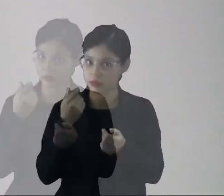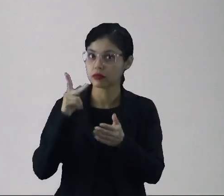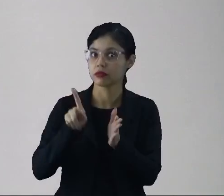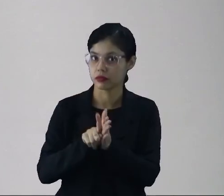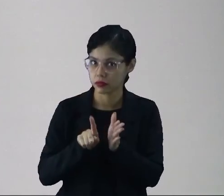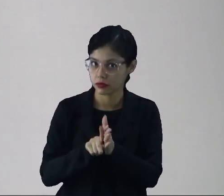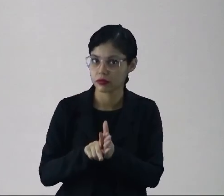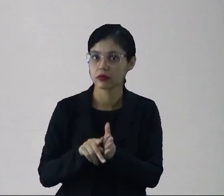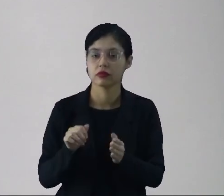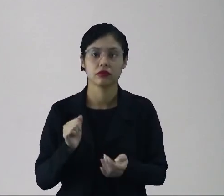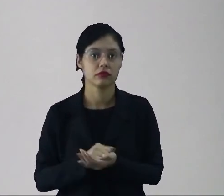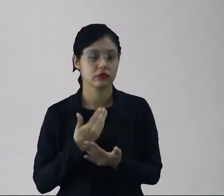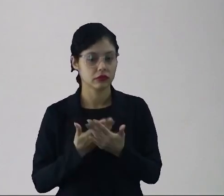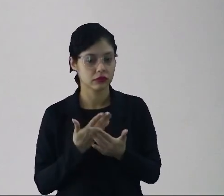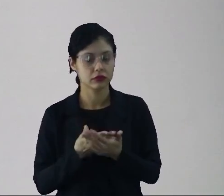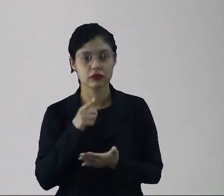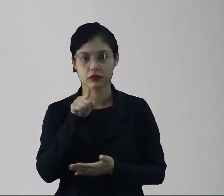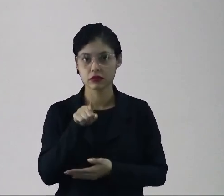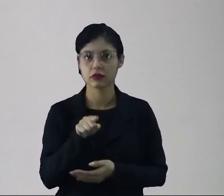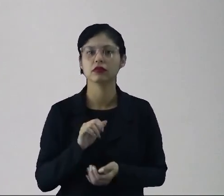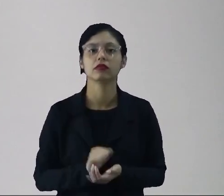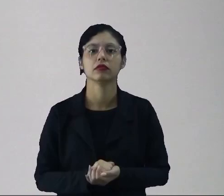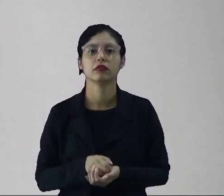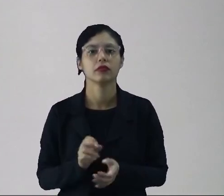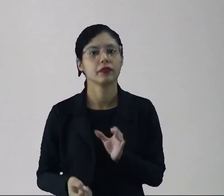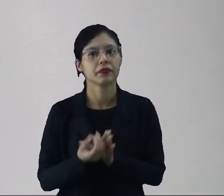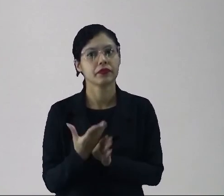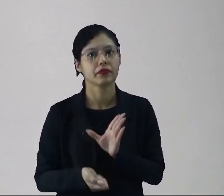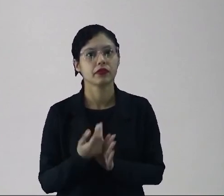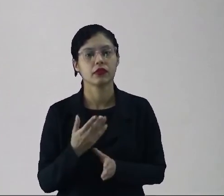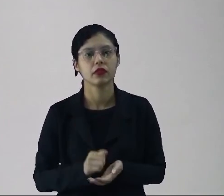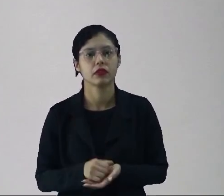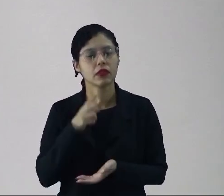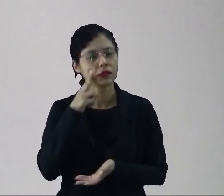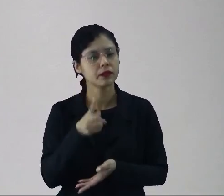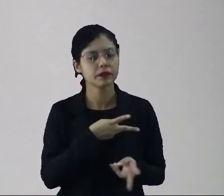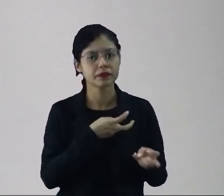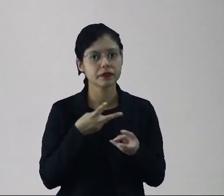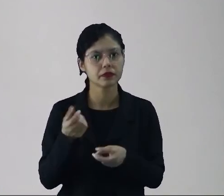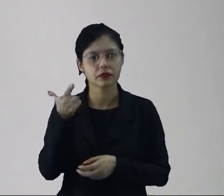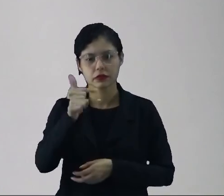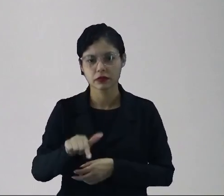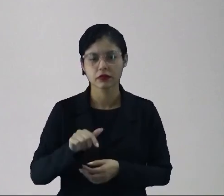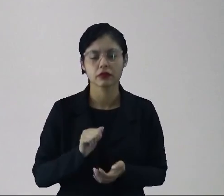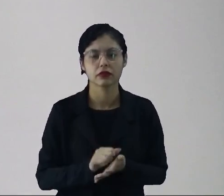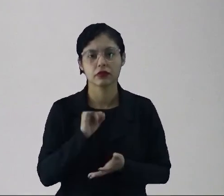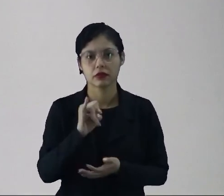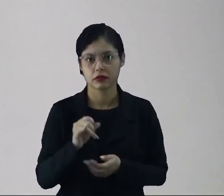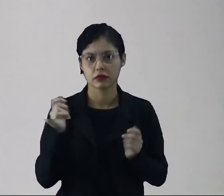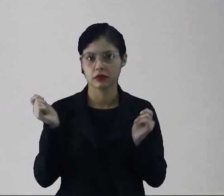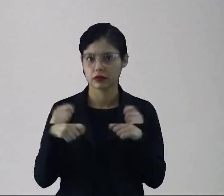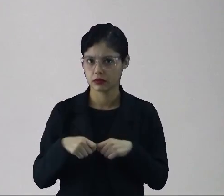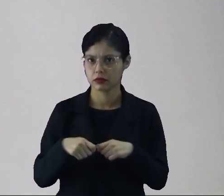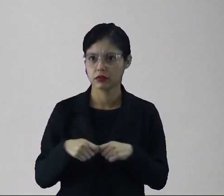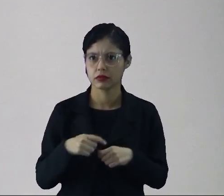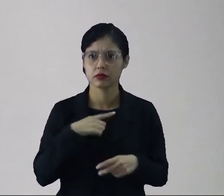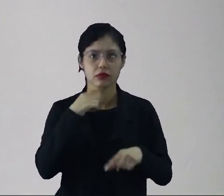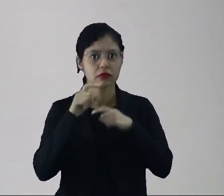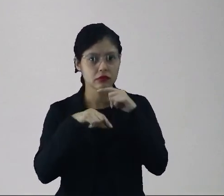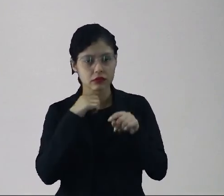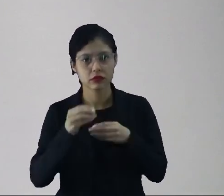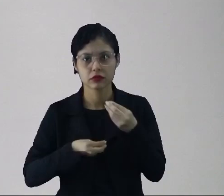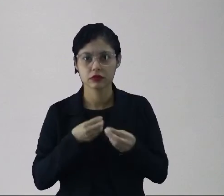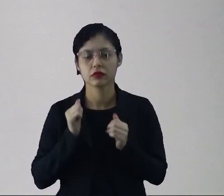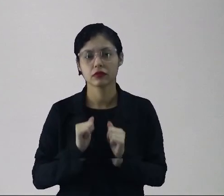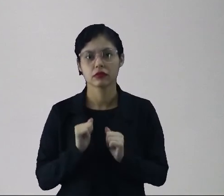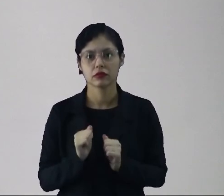essa aula e dessa maneira você vai o que produzir verifica de novo se fosse se você tiver dúvida como